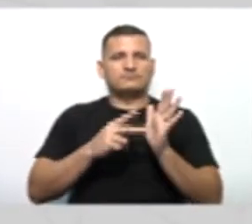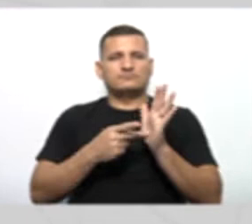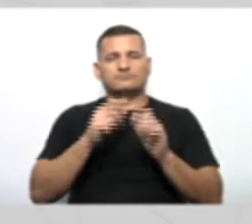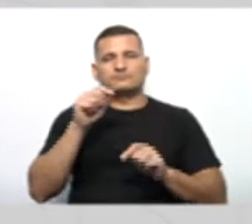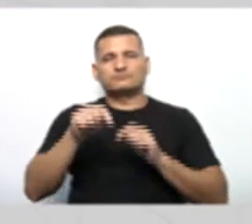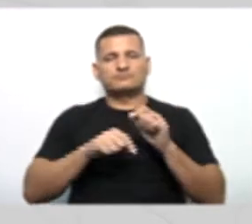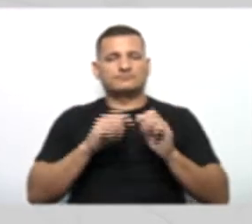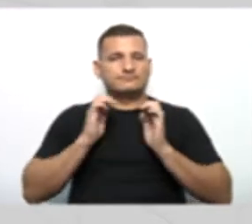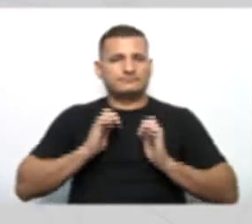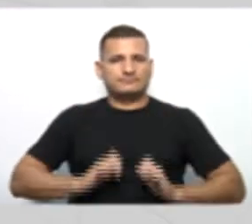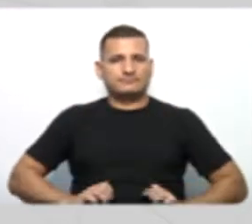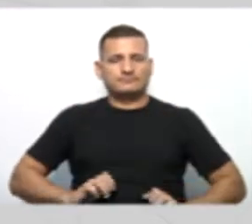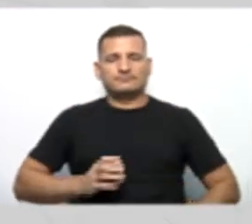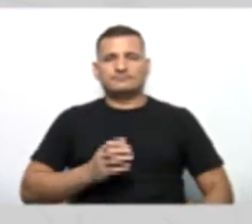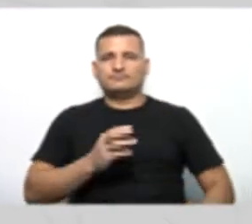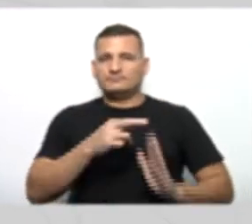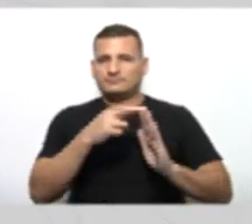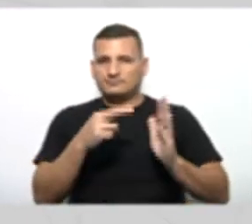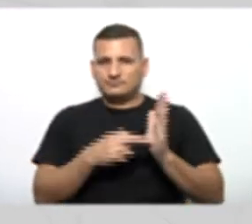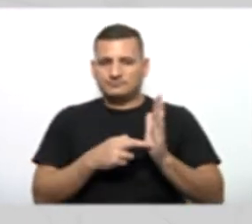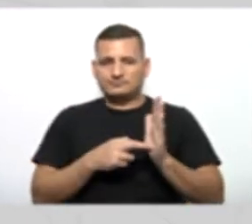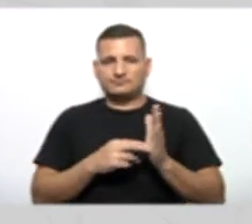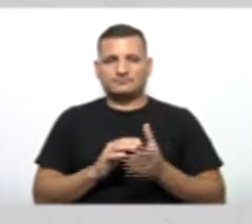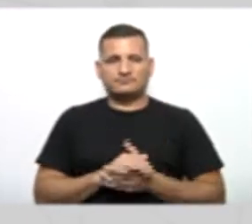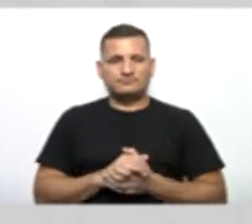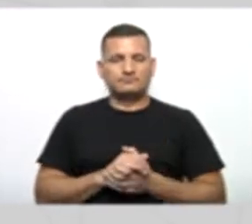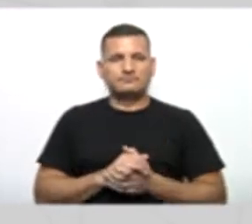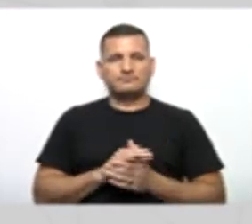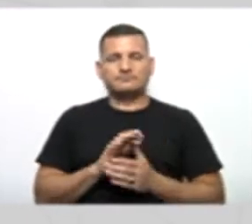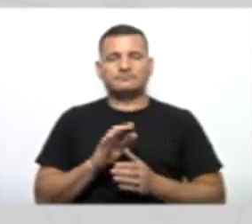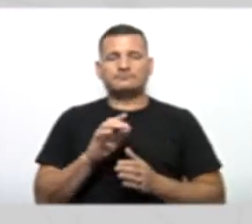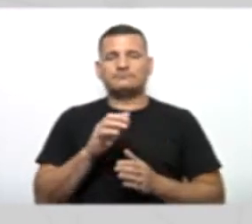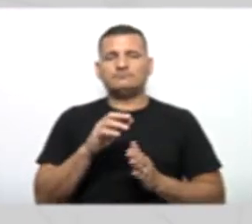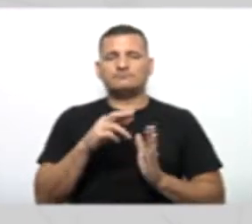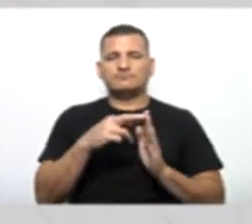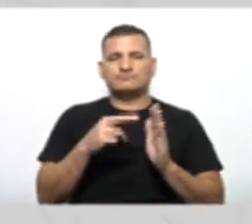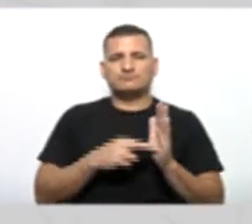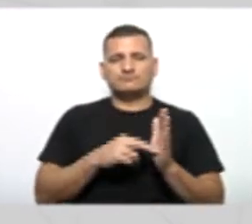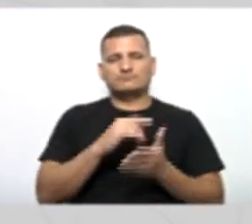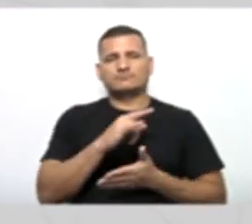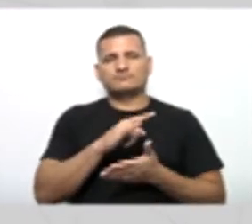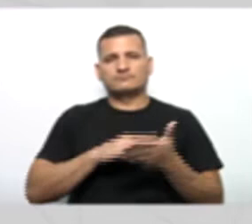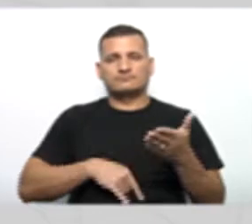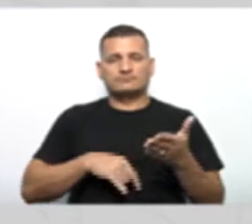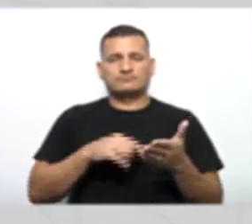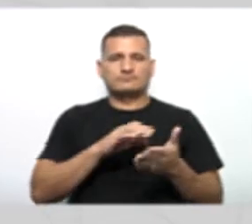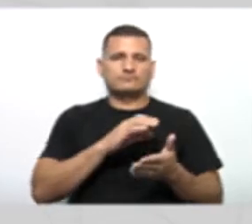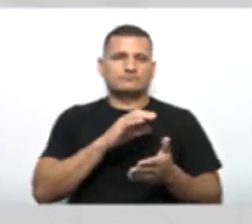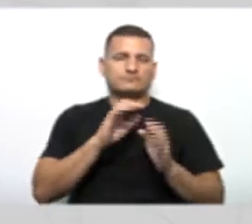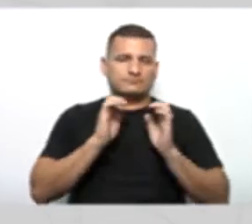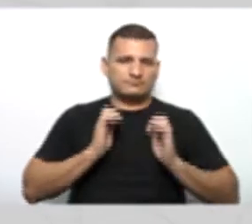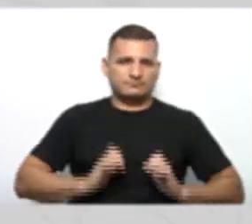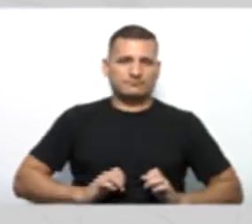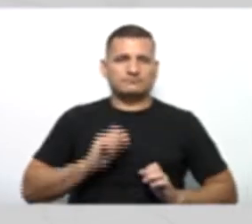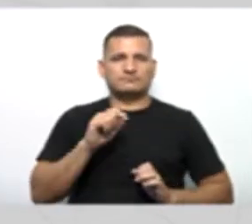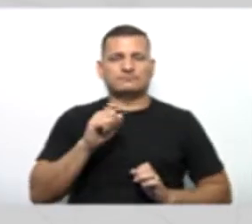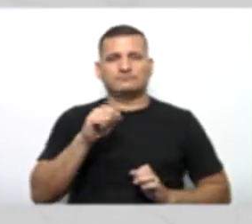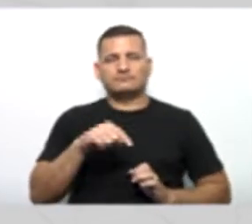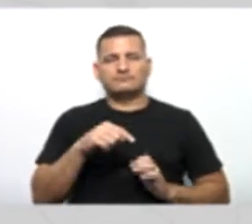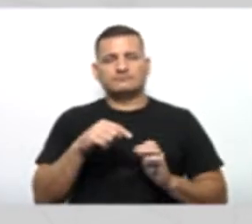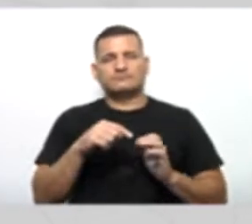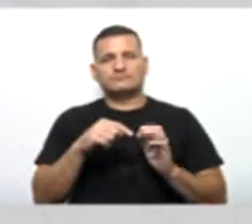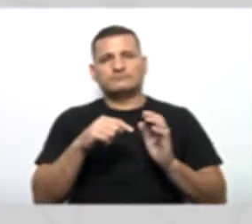do que seria o código de ética código de ética pessoal nada mais é do que um documento cujo objetivo é notear